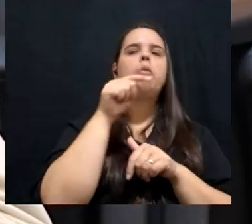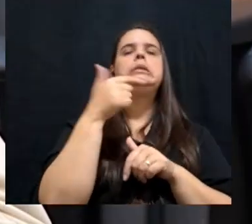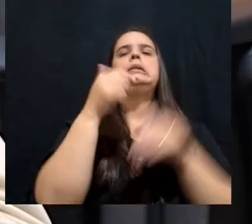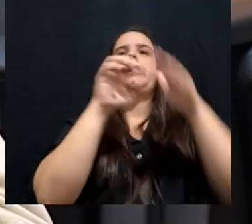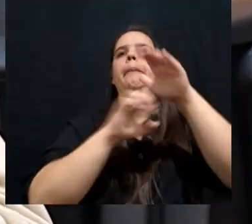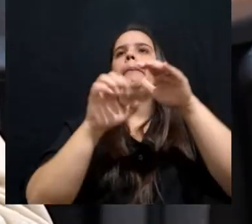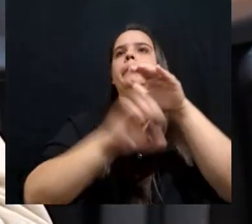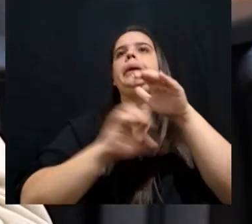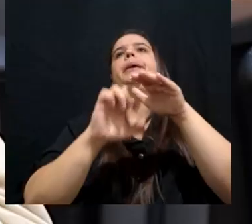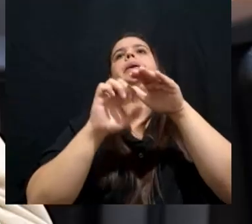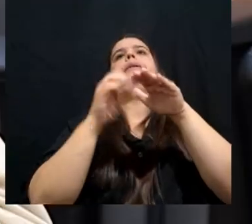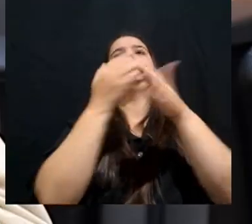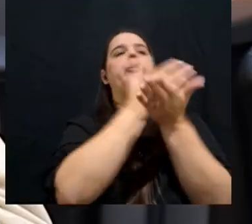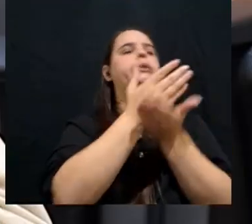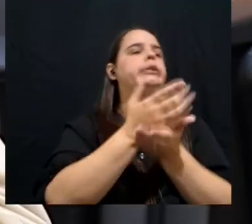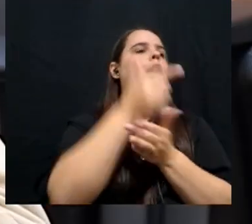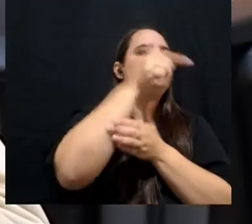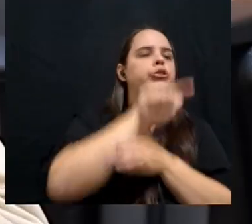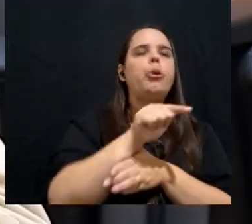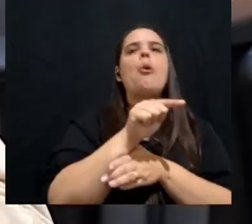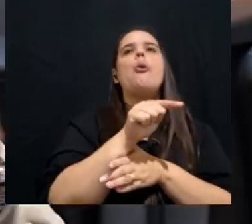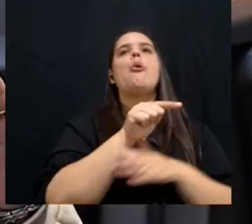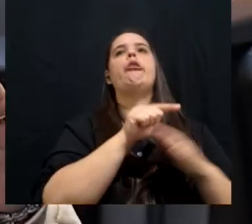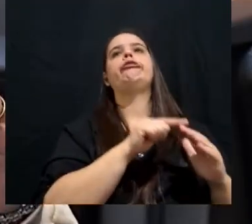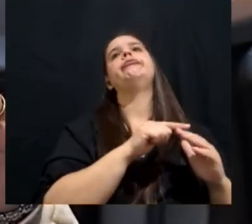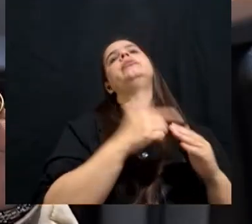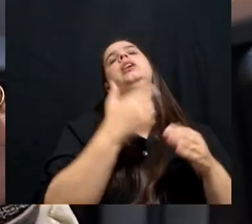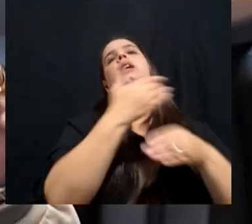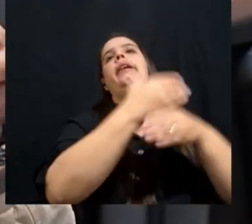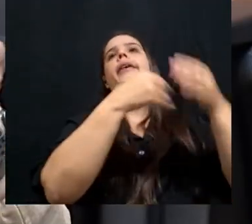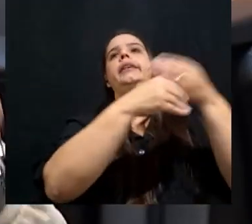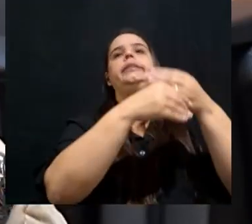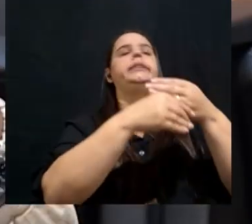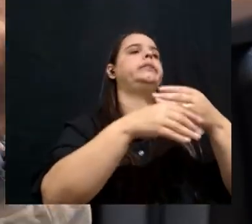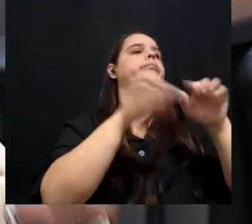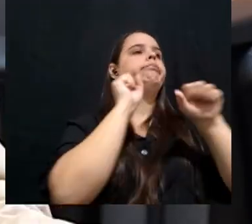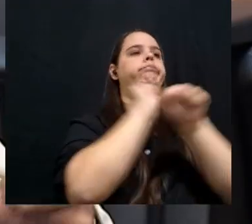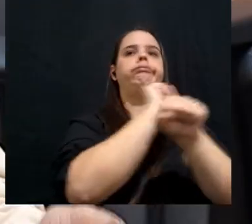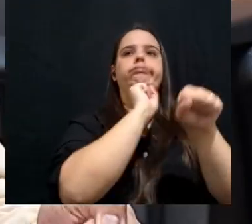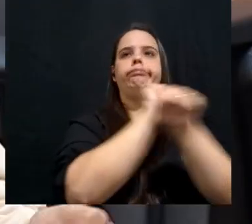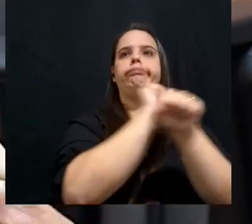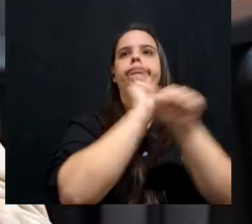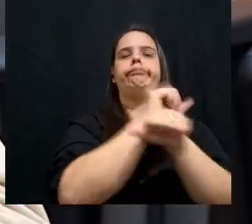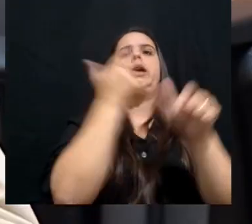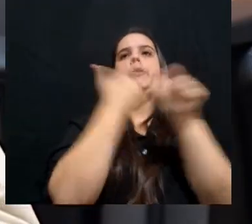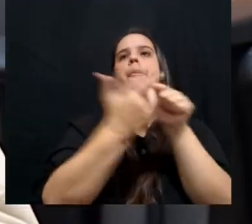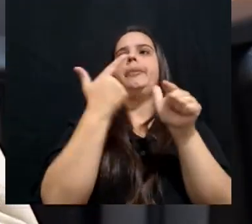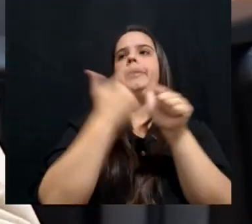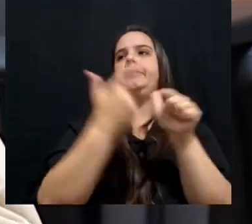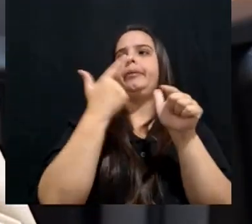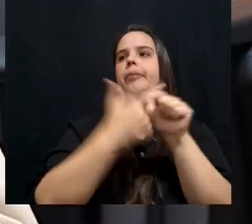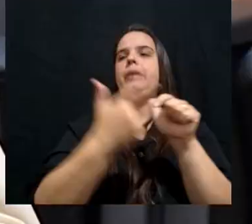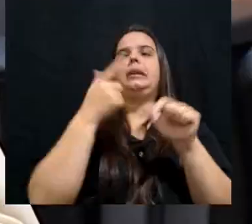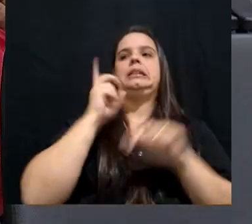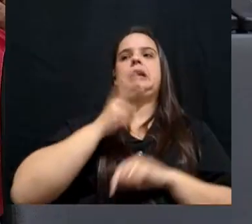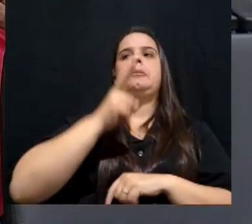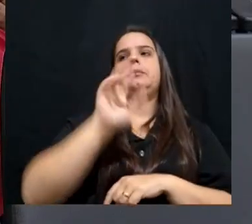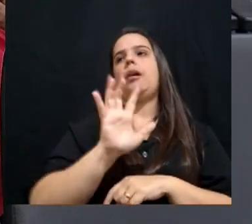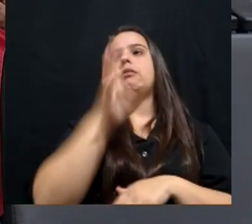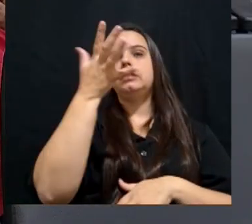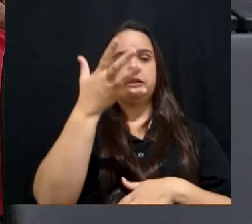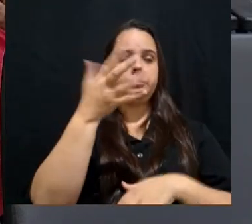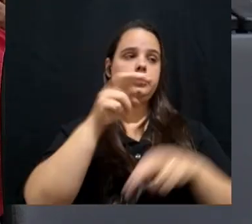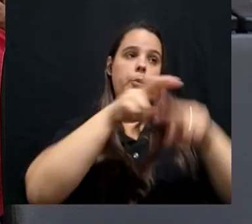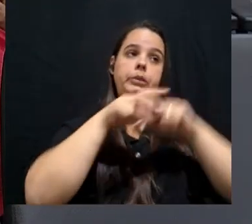cidade de Campinas e o problema persistindo. Então é tudo que a gente não quer. Então, para isso, a gente está acompanhando passo a passo. E